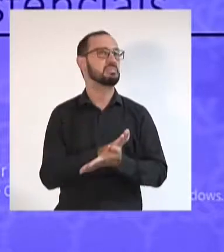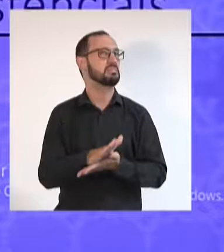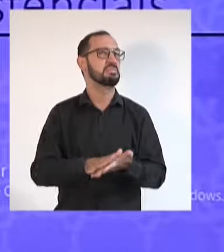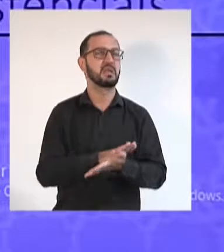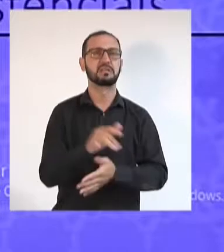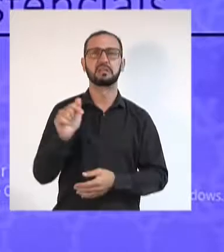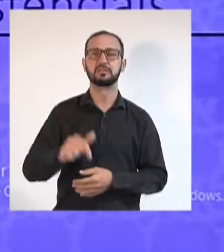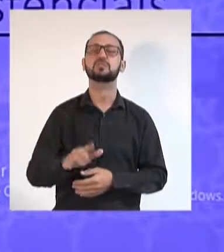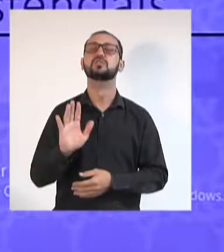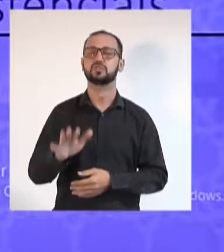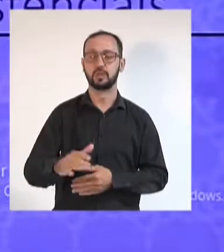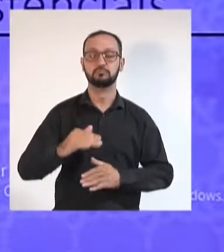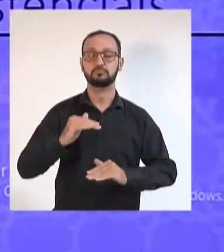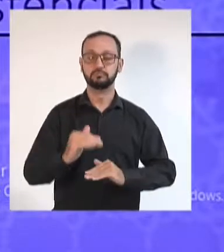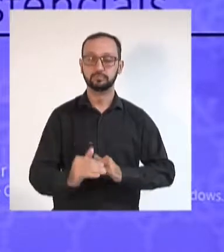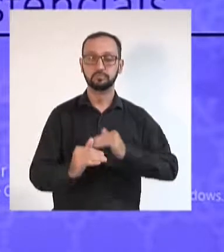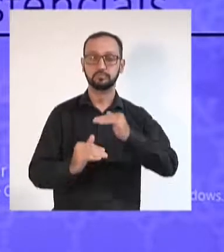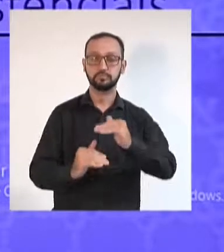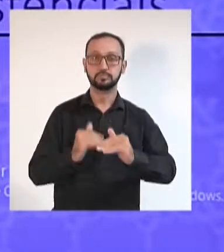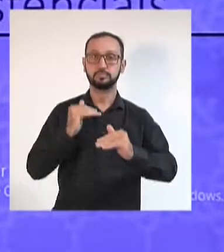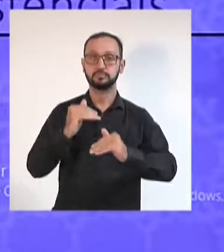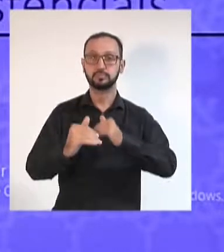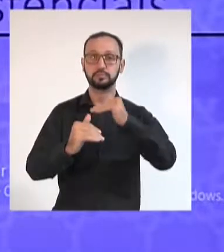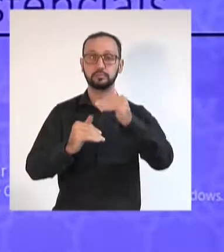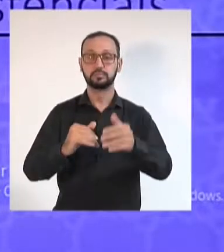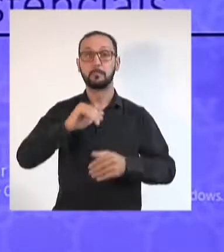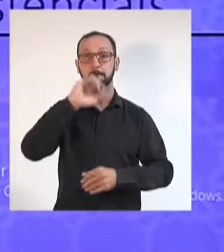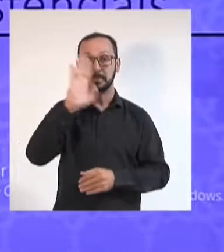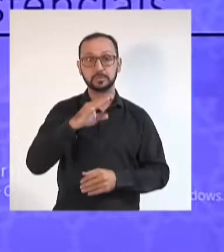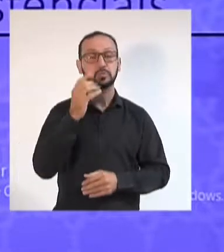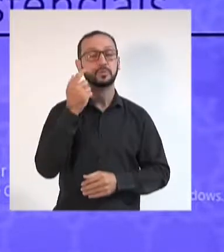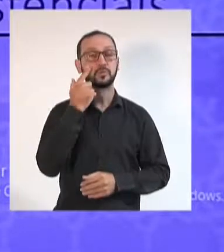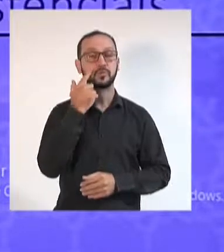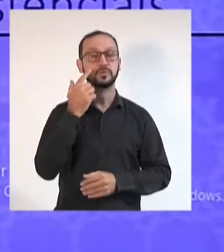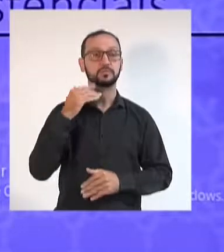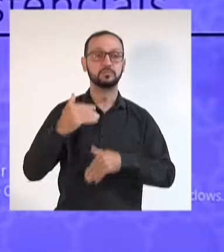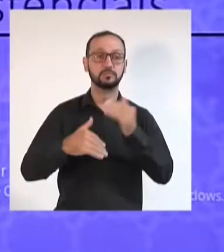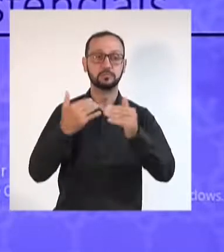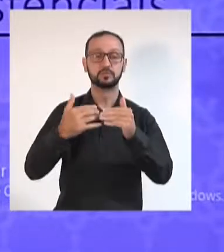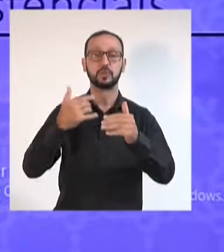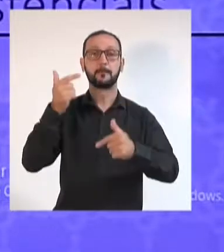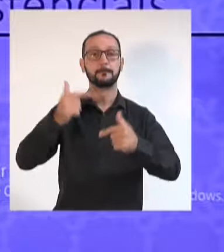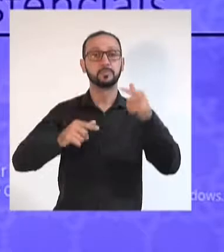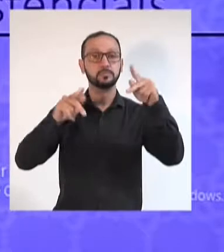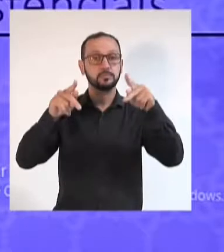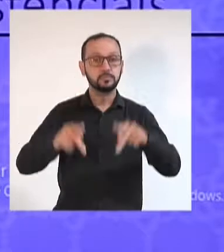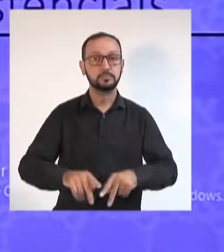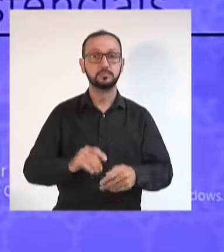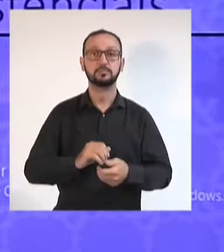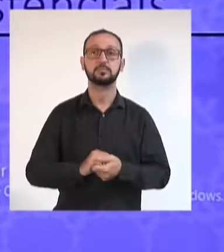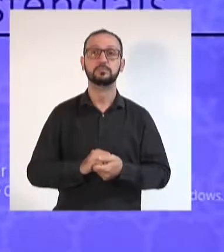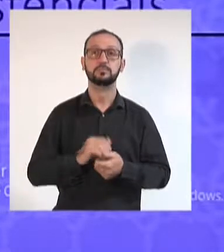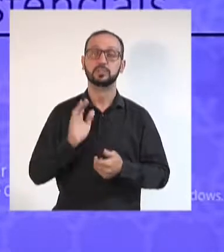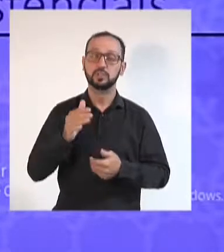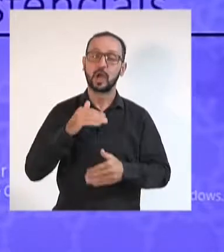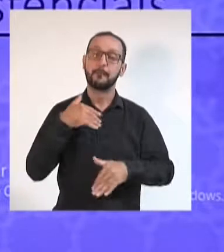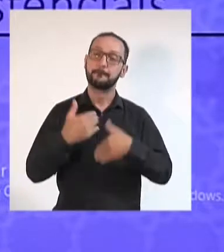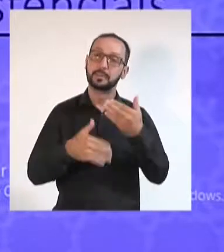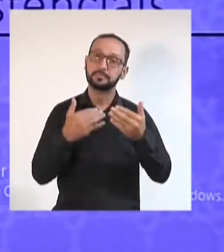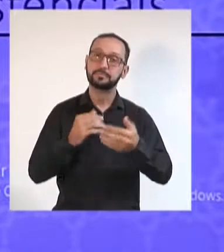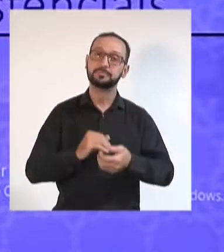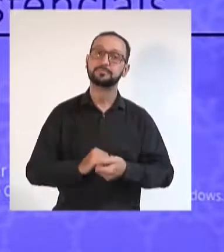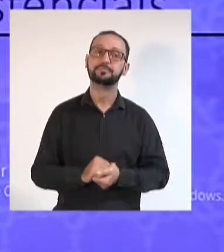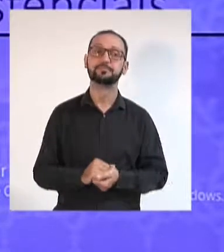fez nada, né? Isso, o Brasil já avançou bastante. Nós, como política pública, também nós já avançamos